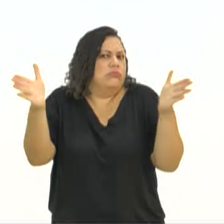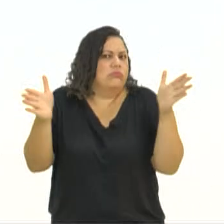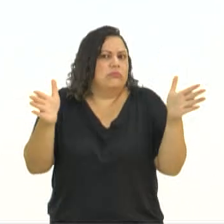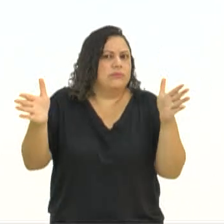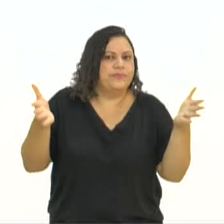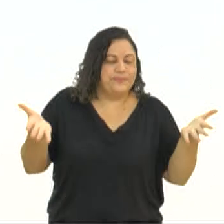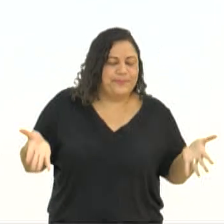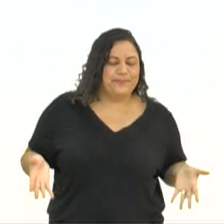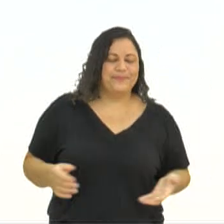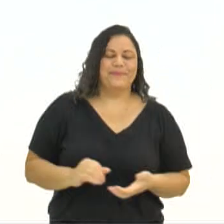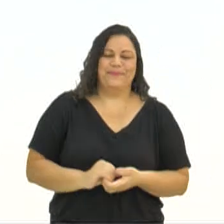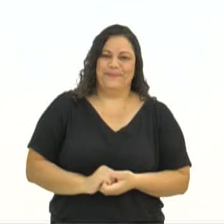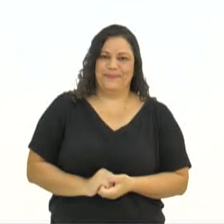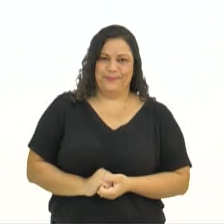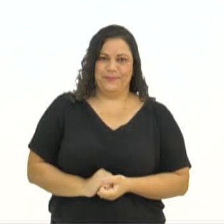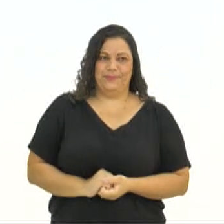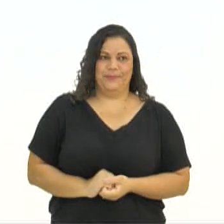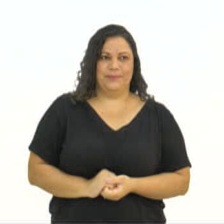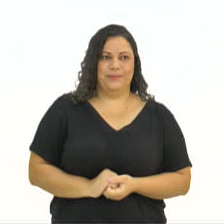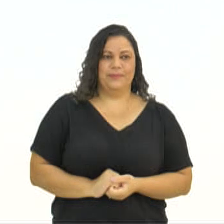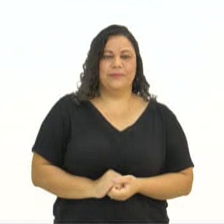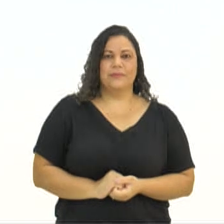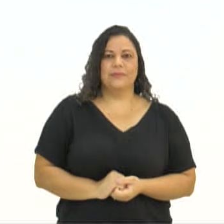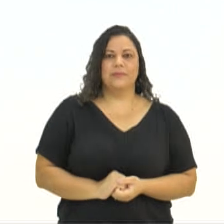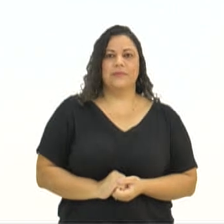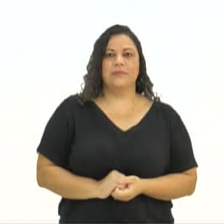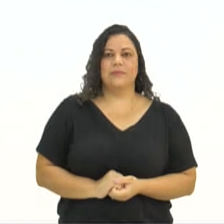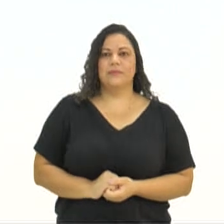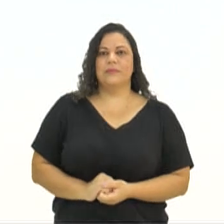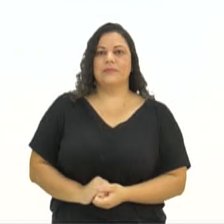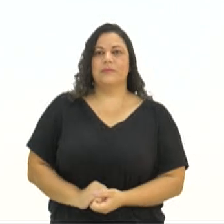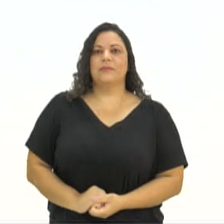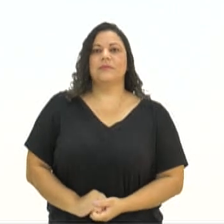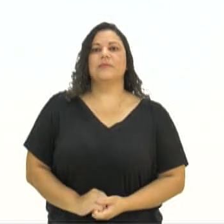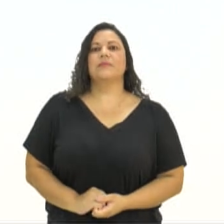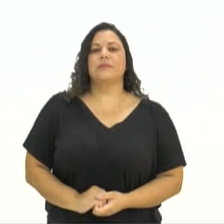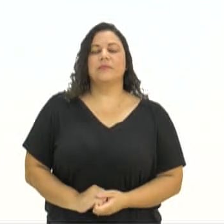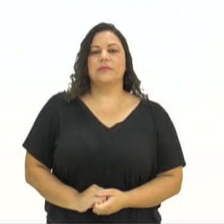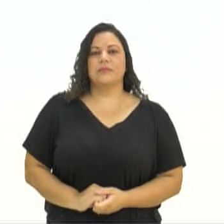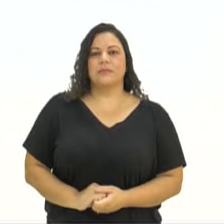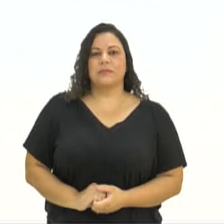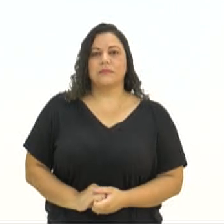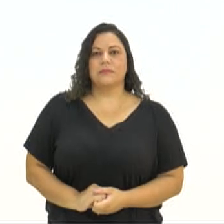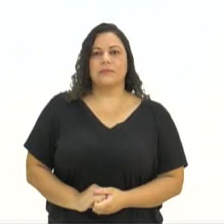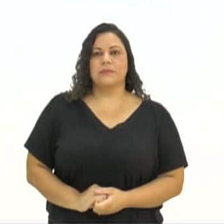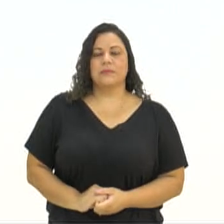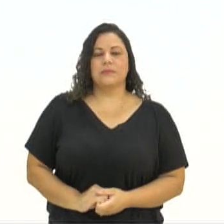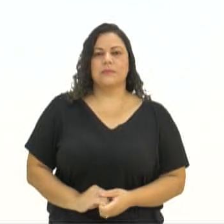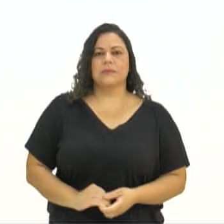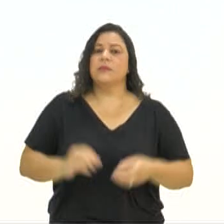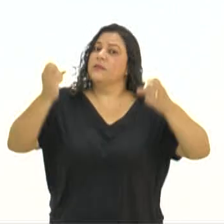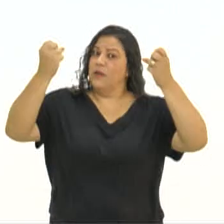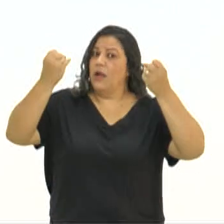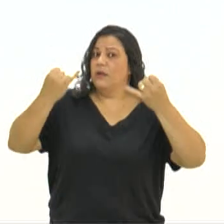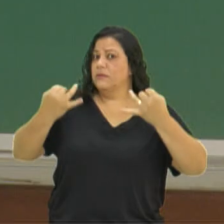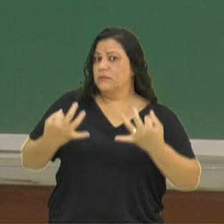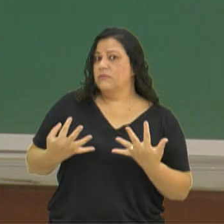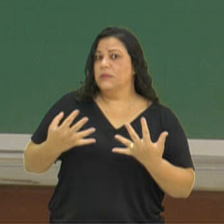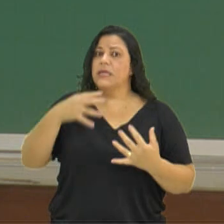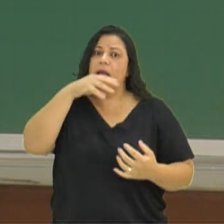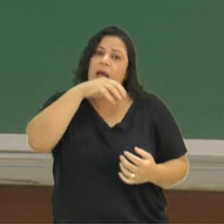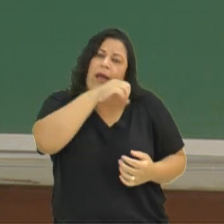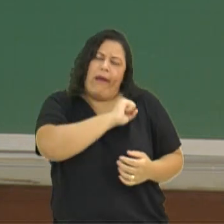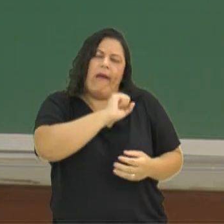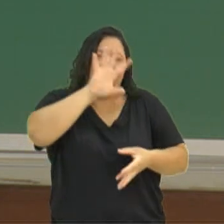acontece. Cuenta resumidamente lo que el telespectador va a ver. Então, conta brevemente o que o